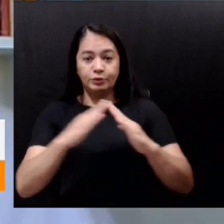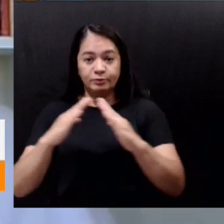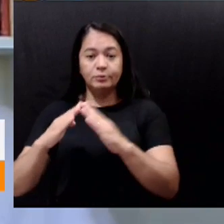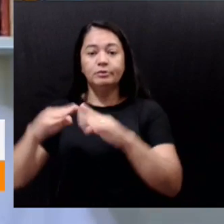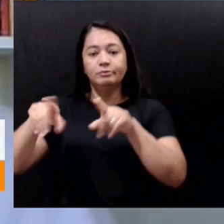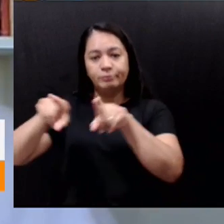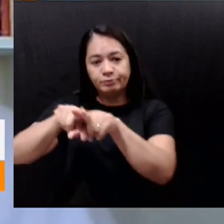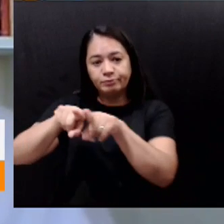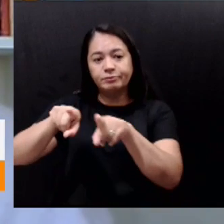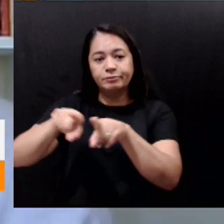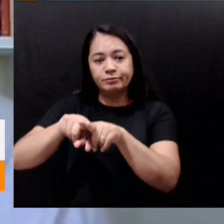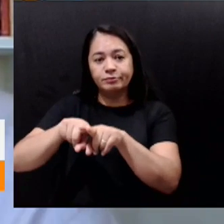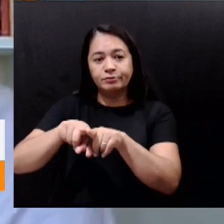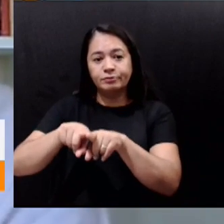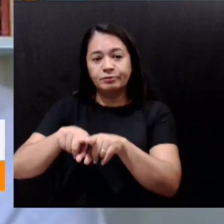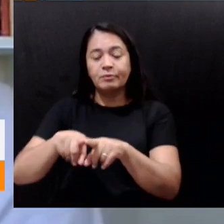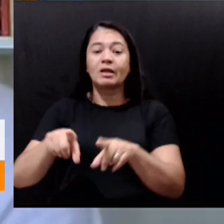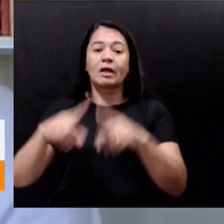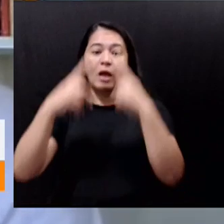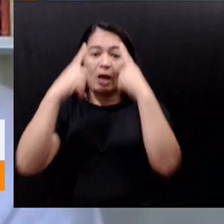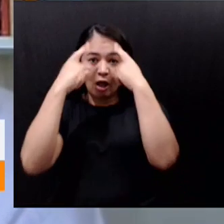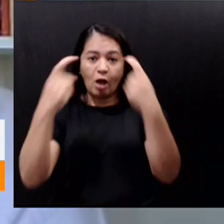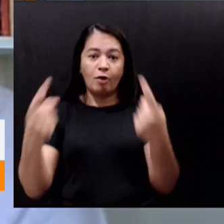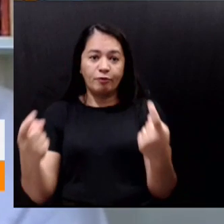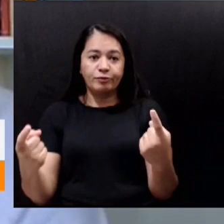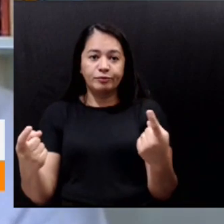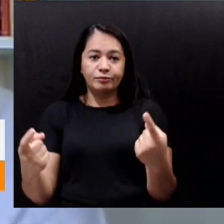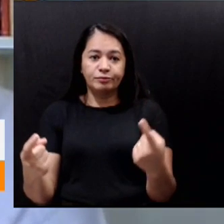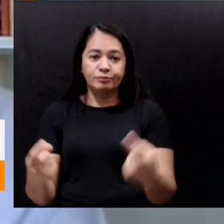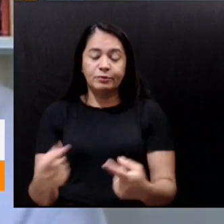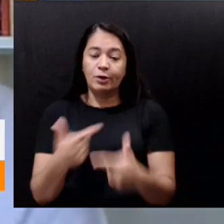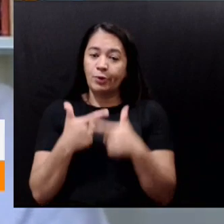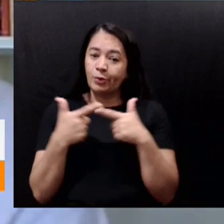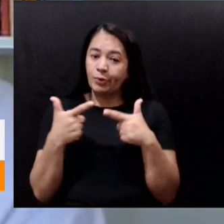A violência, de fato, é um problema,